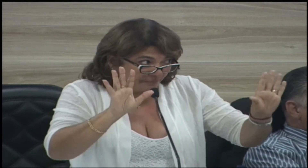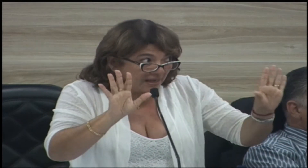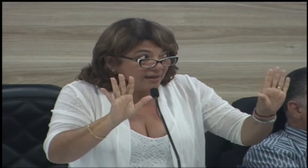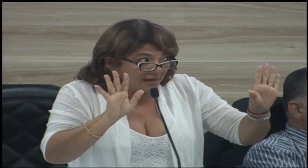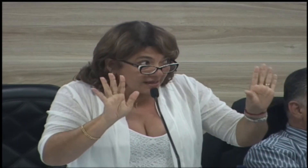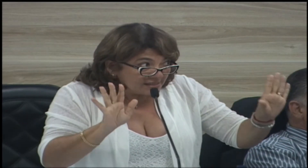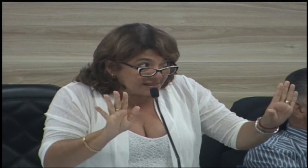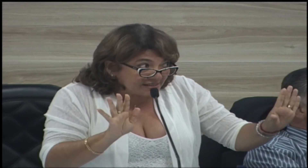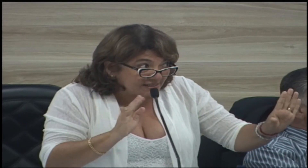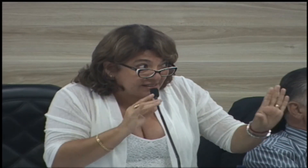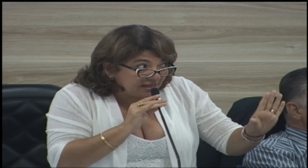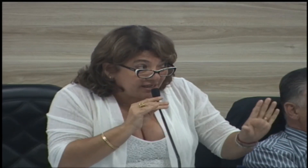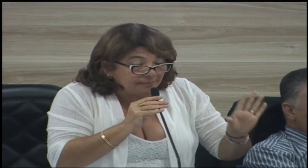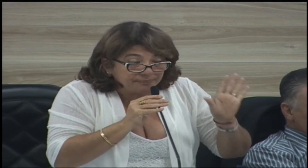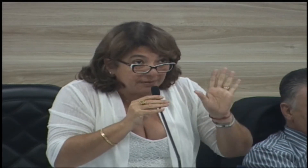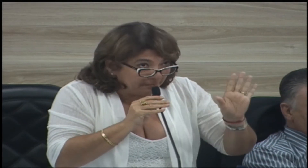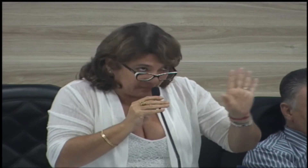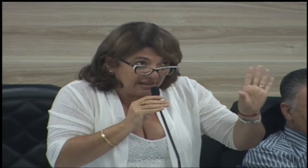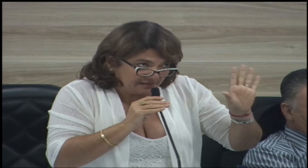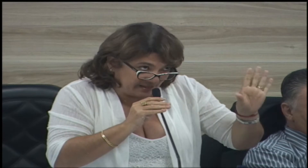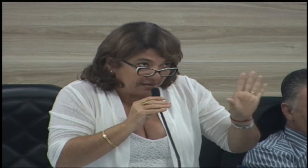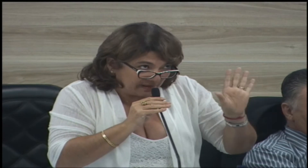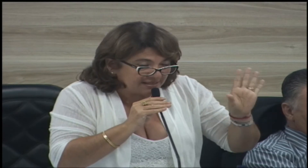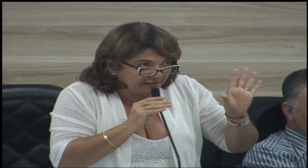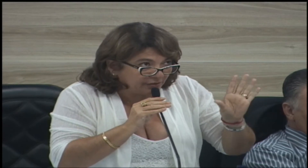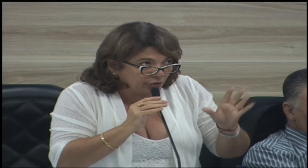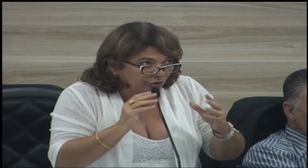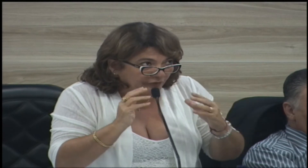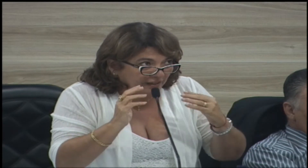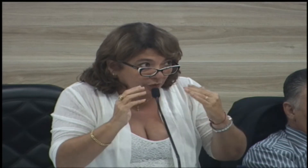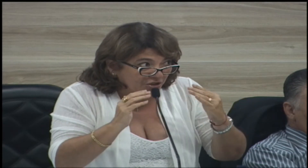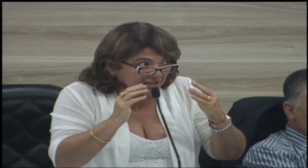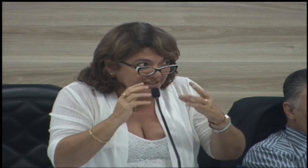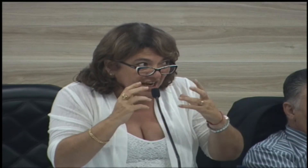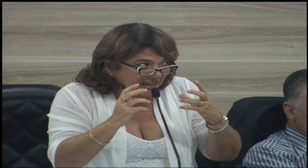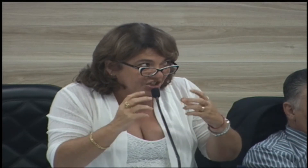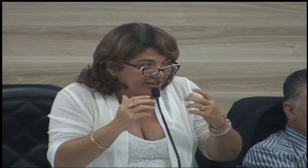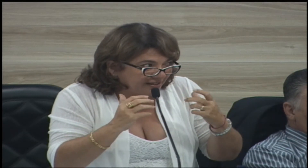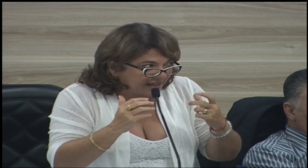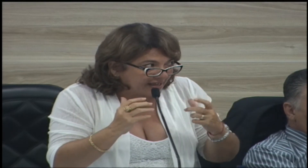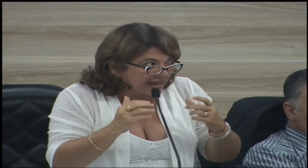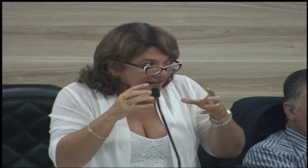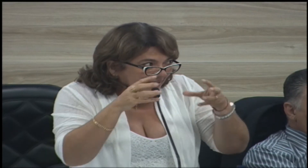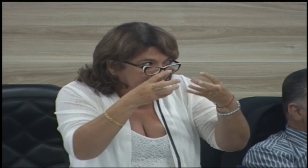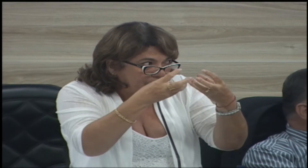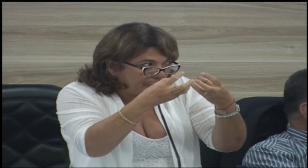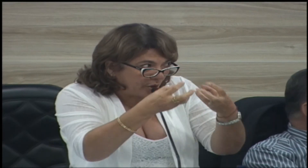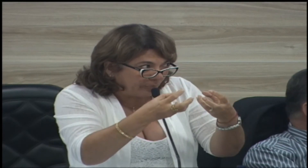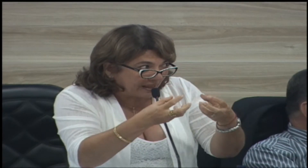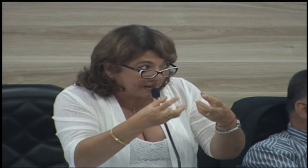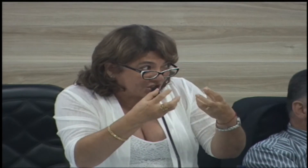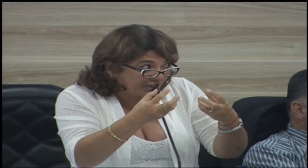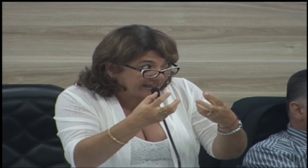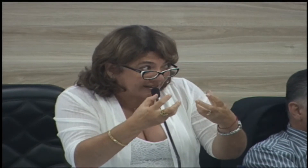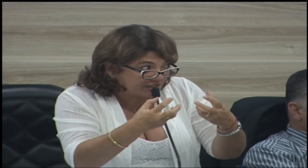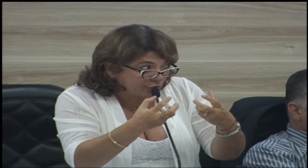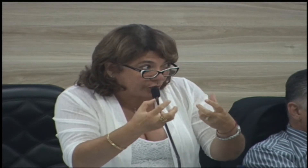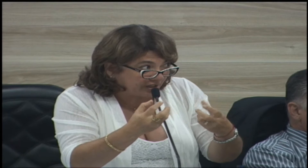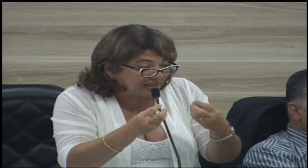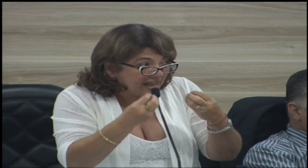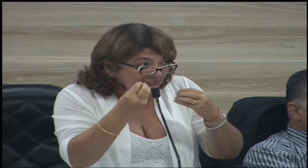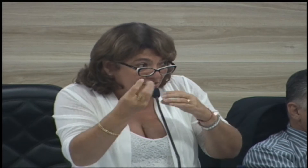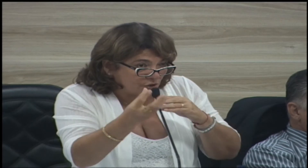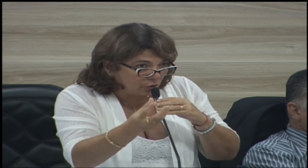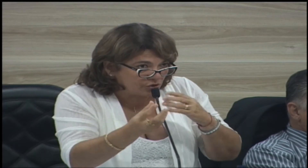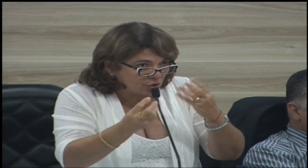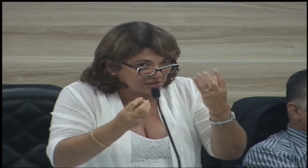remédios. Sim. Sim, mas entendo o que eu estou falando. Eu acho que já que a gente aqui está tendo um problema e a gente quer